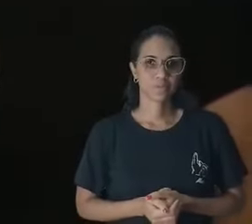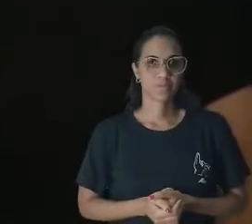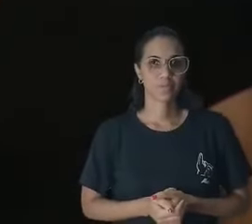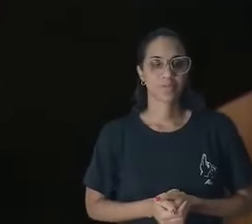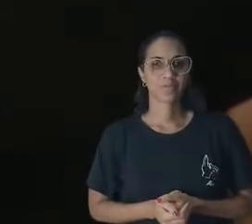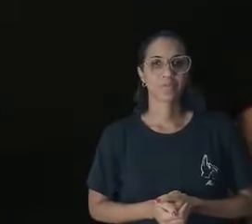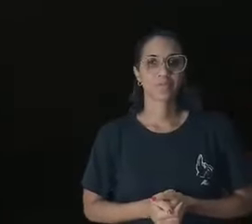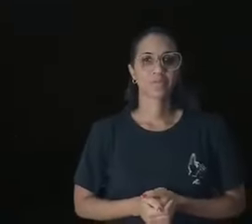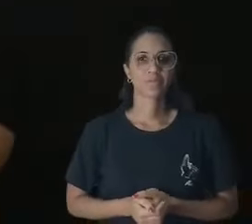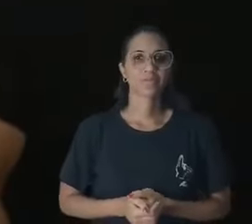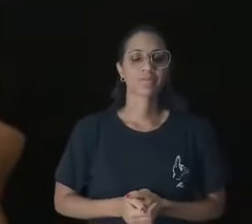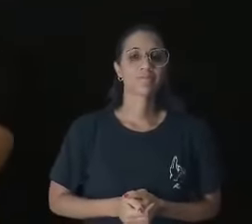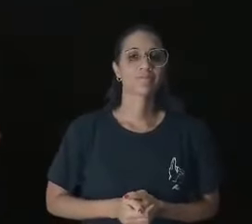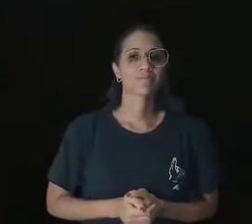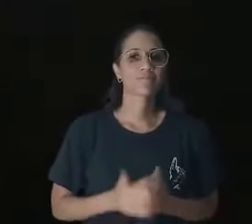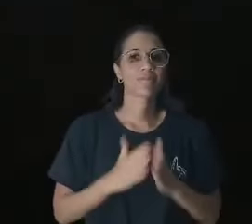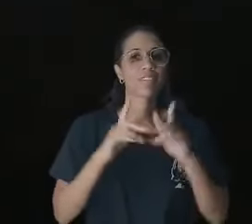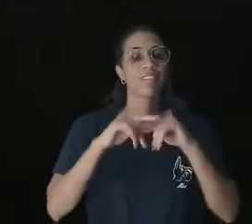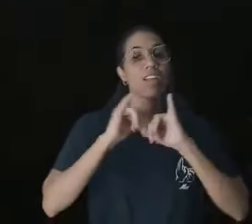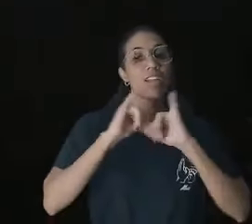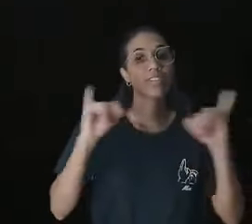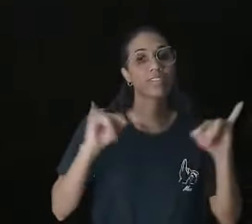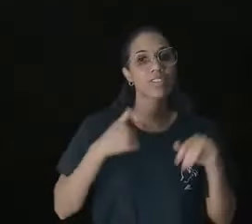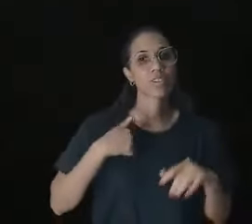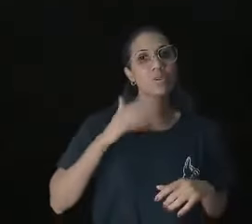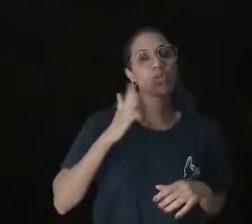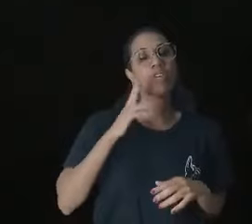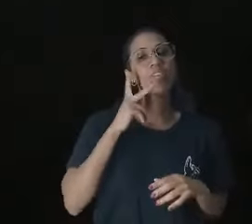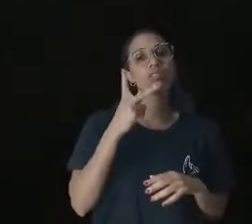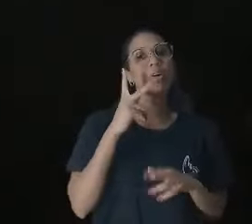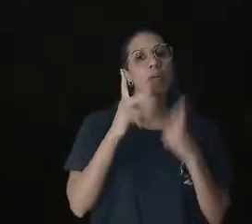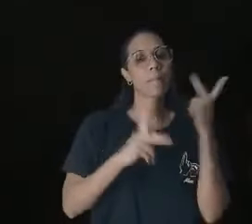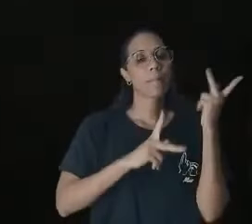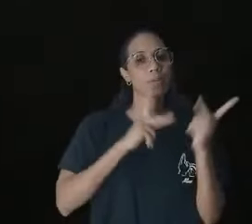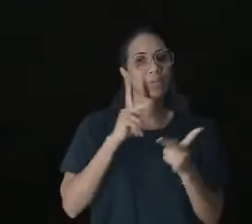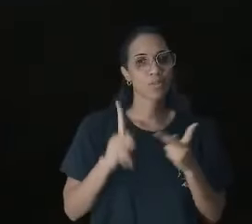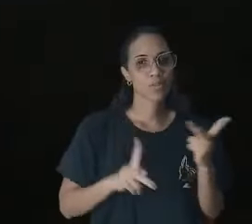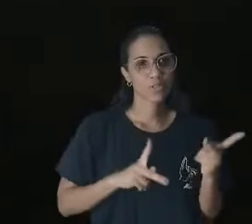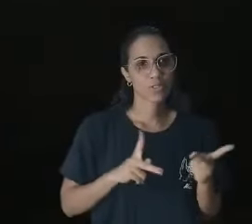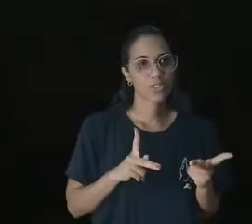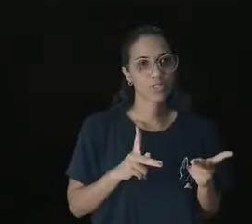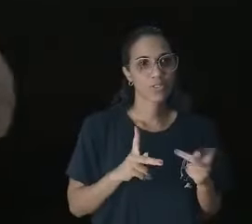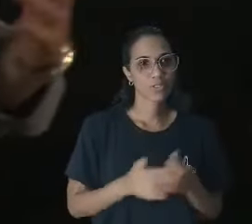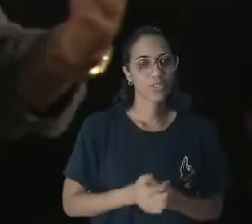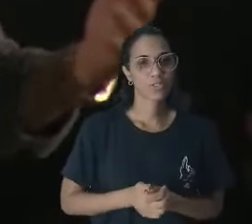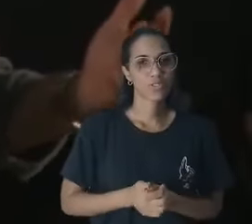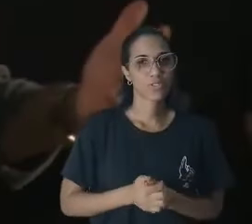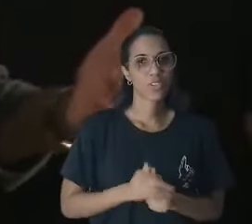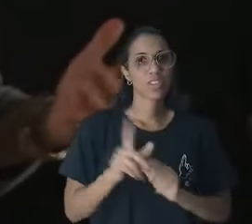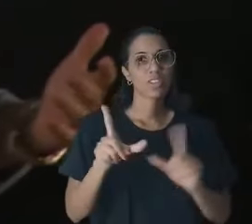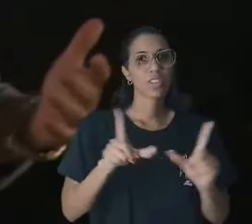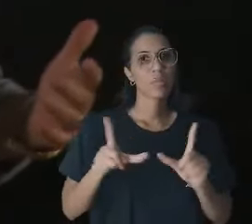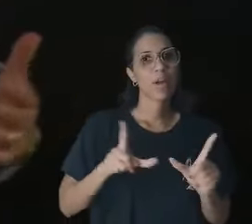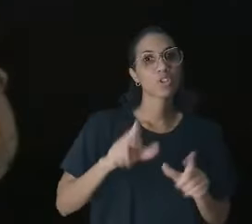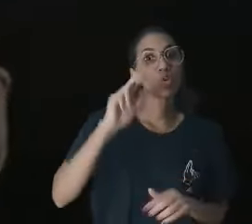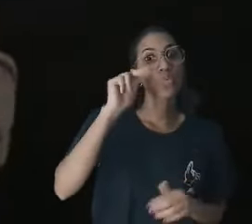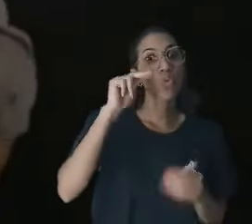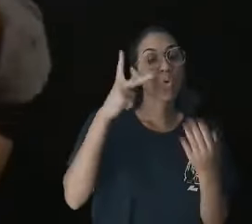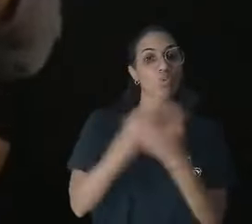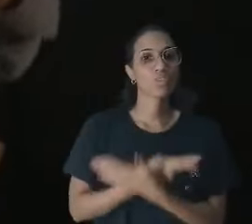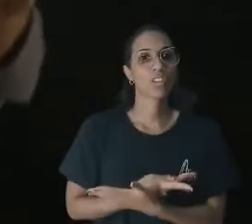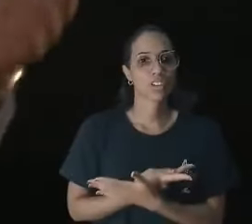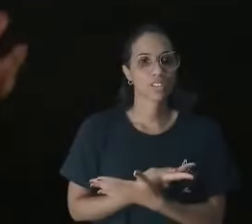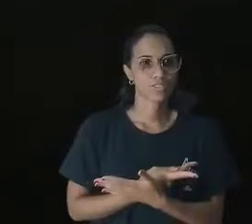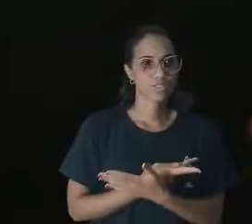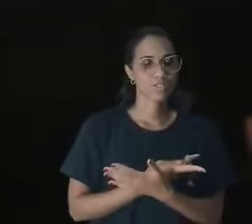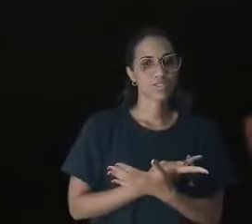Como disse a igreja, eu havia falado isso ao povo aqui, era um trabalho inédito, não era algo que já